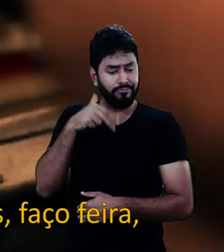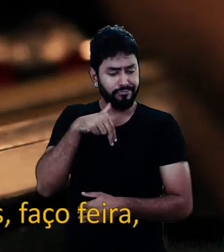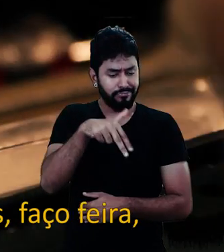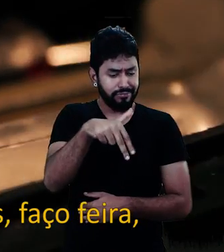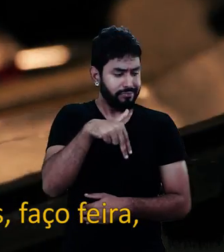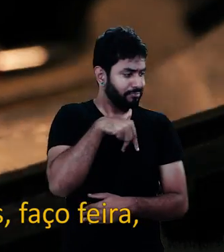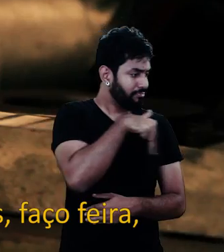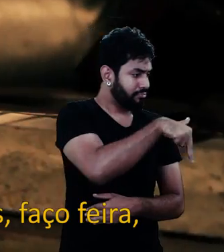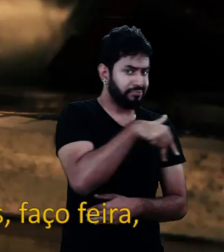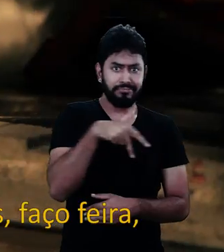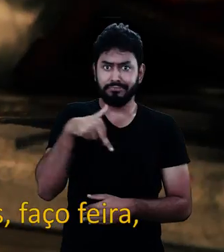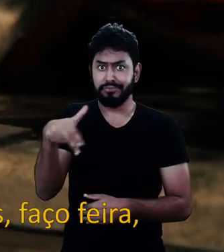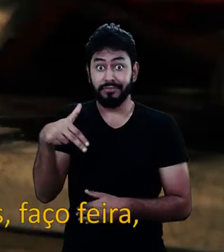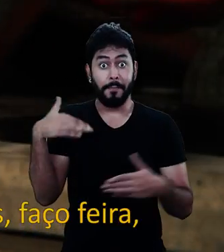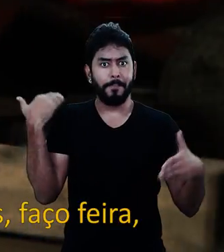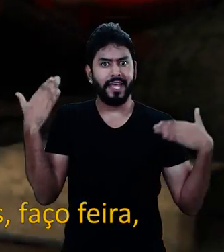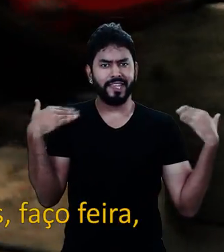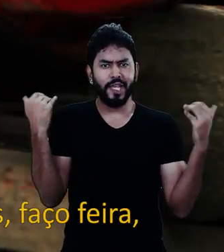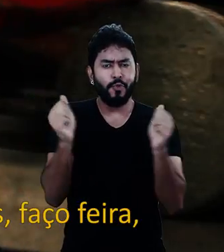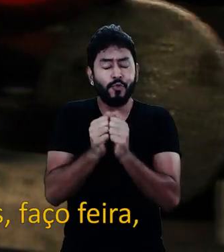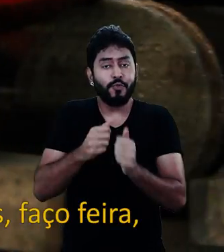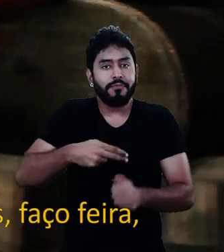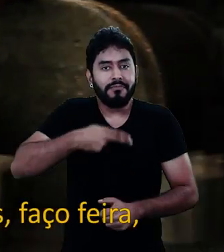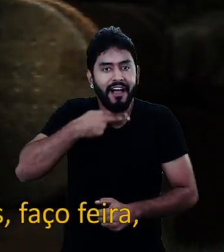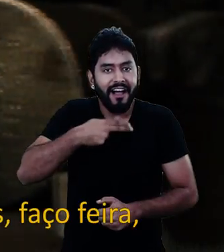ando para todo canto, carrego meus netos,